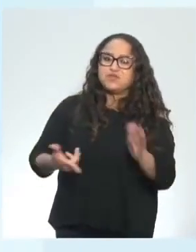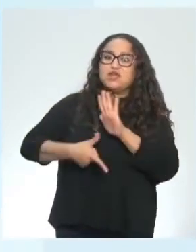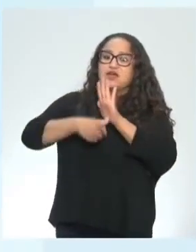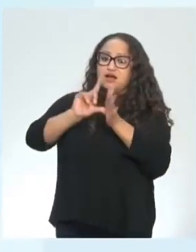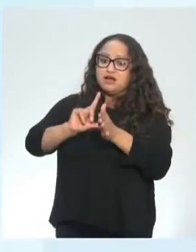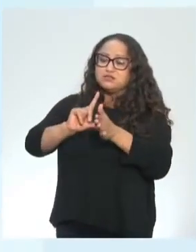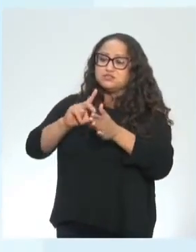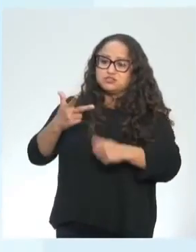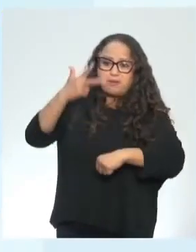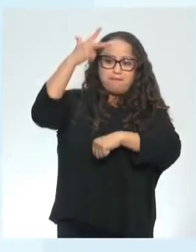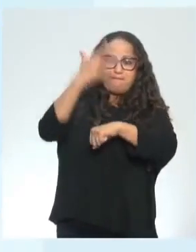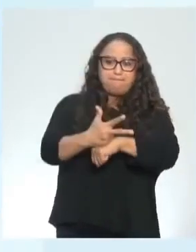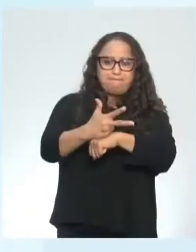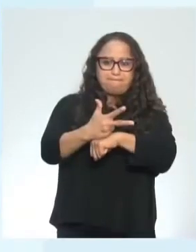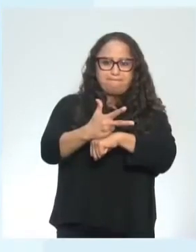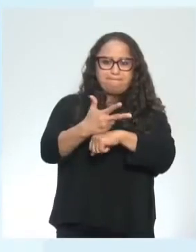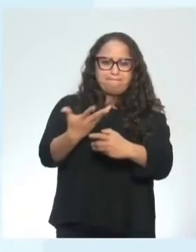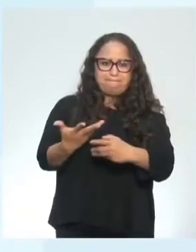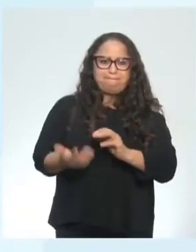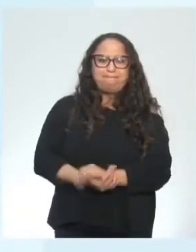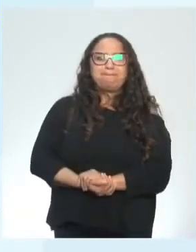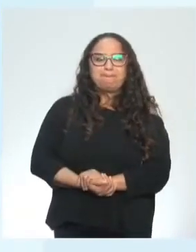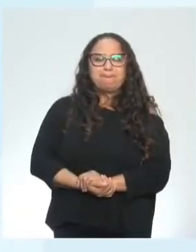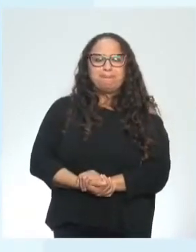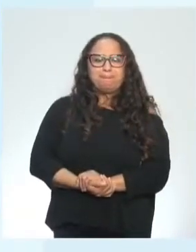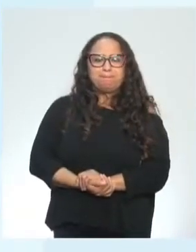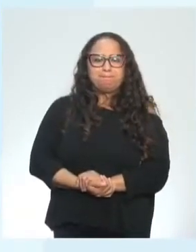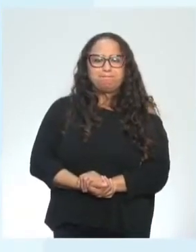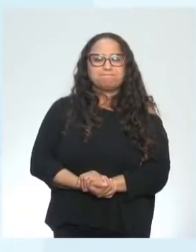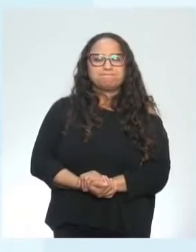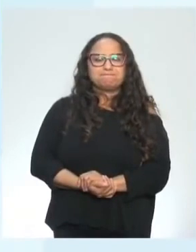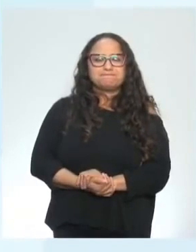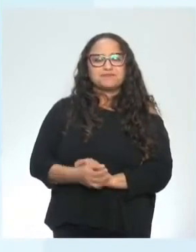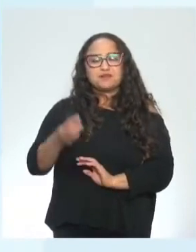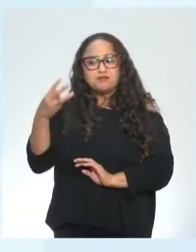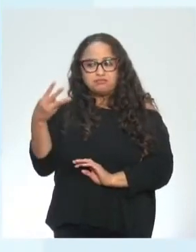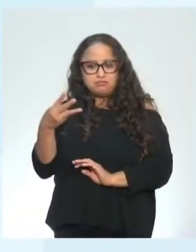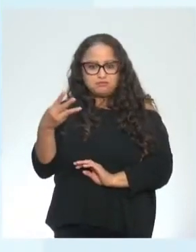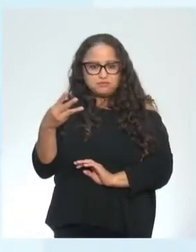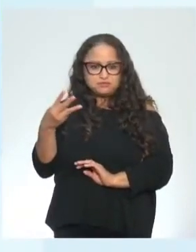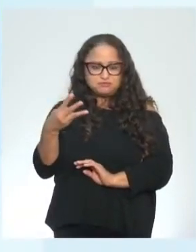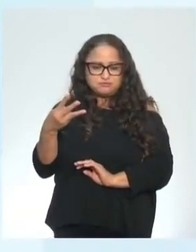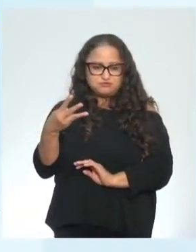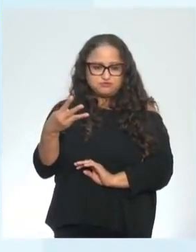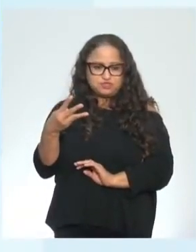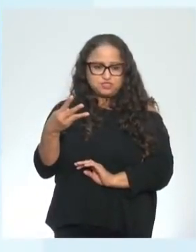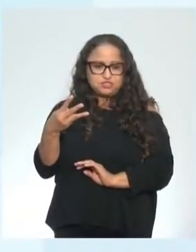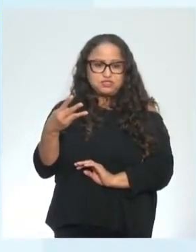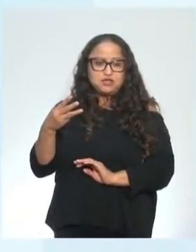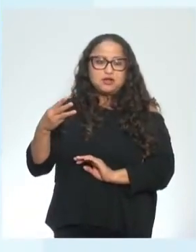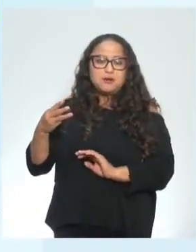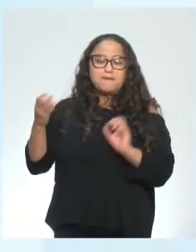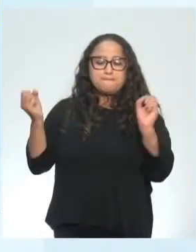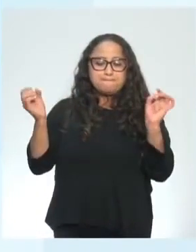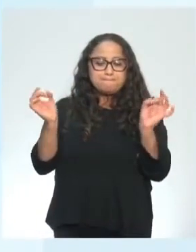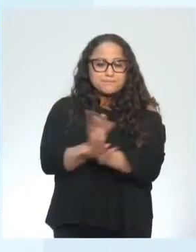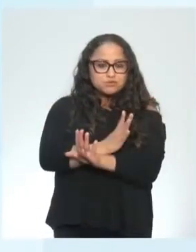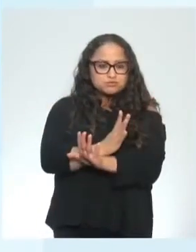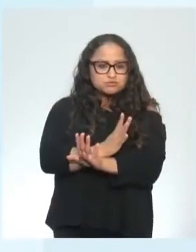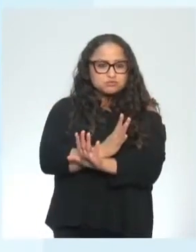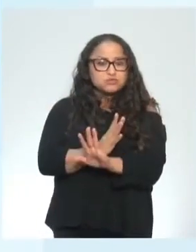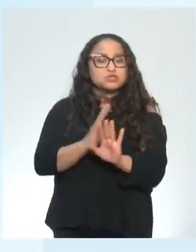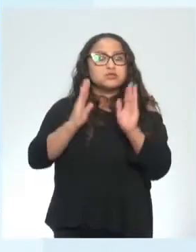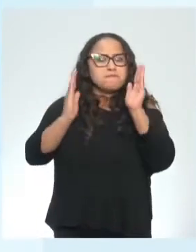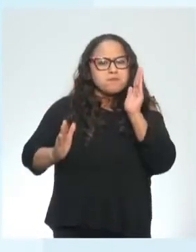das câmeras começarem a rolar estar growing Number to you say never sure prediction